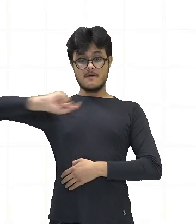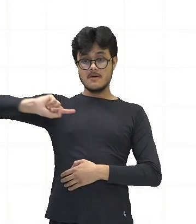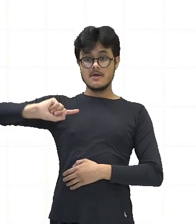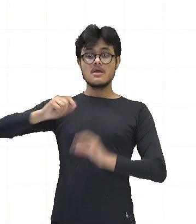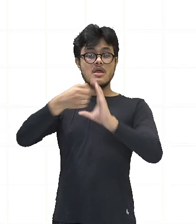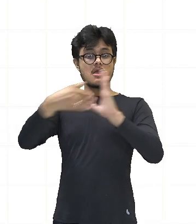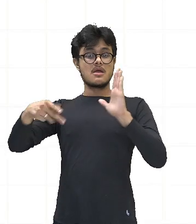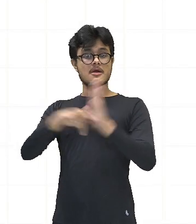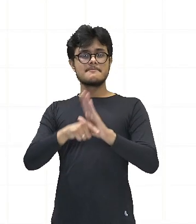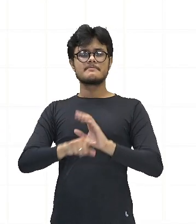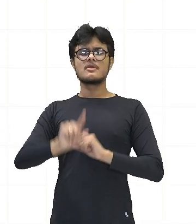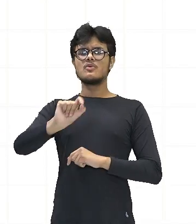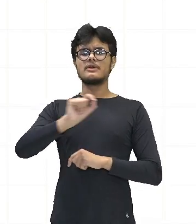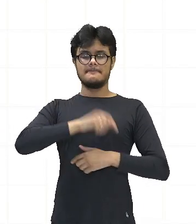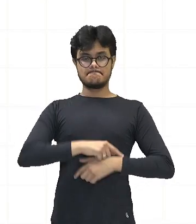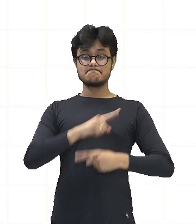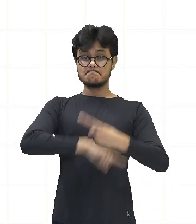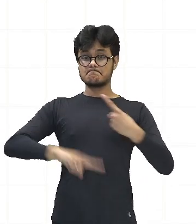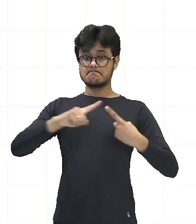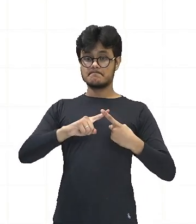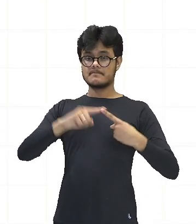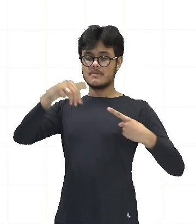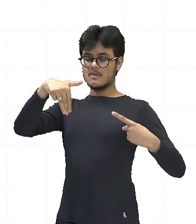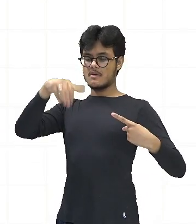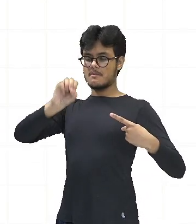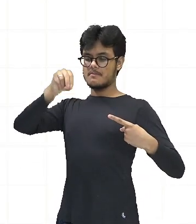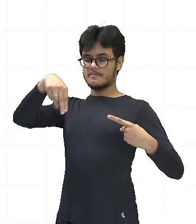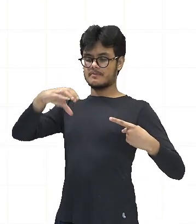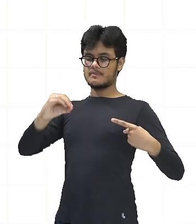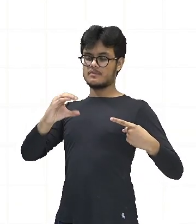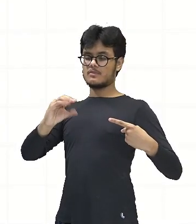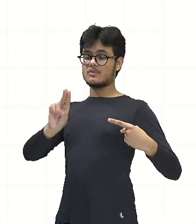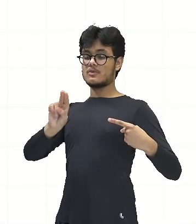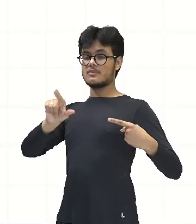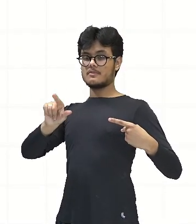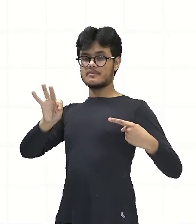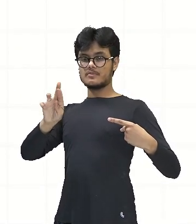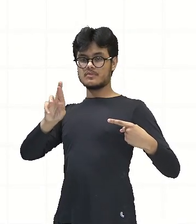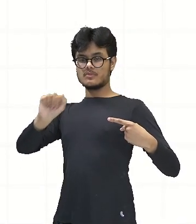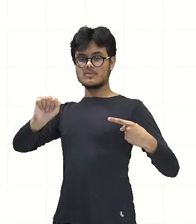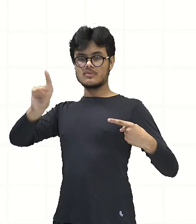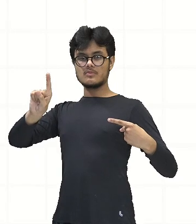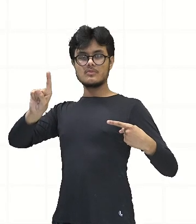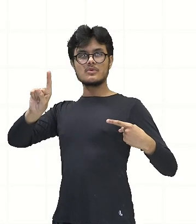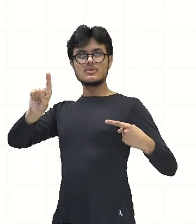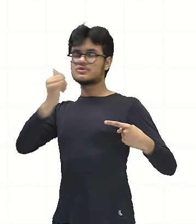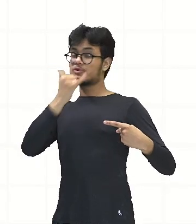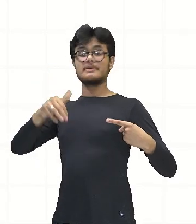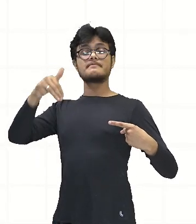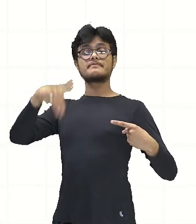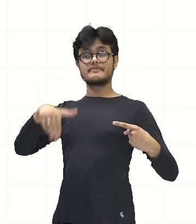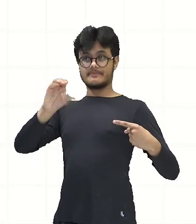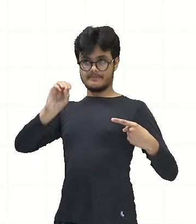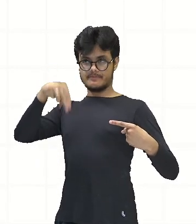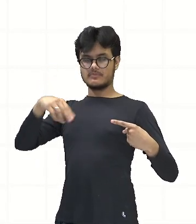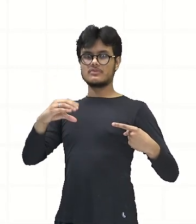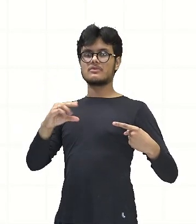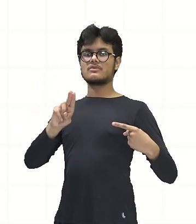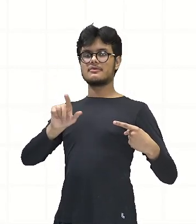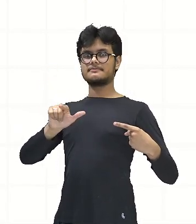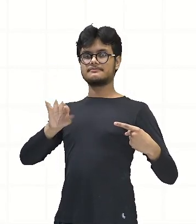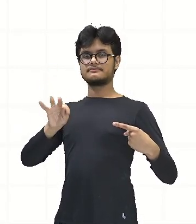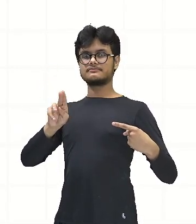pela monocultura. A monocultura, gente, é o cultivo de apenas um único item, tá bom? Então é plantado só o quê?